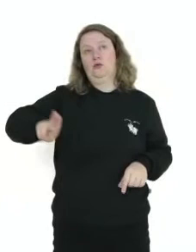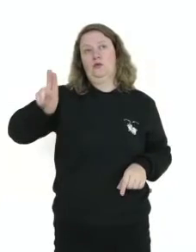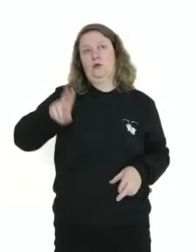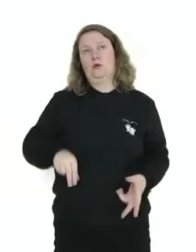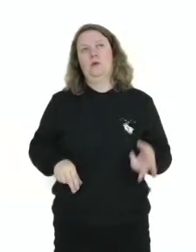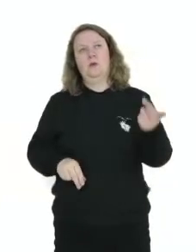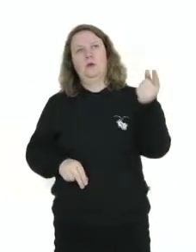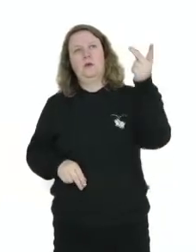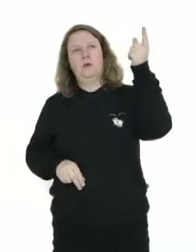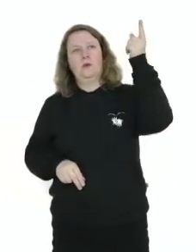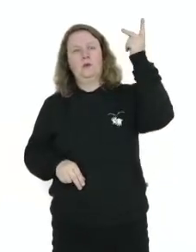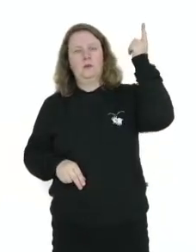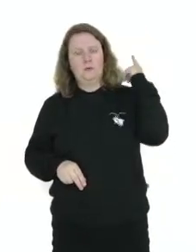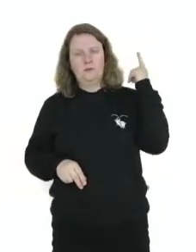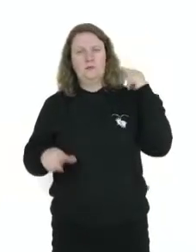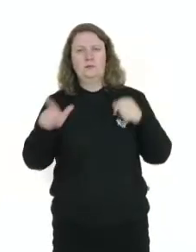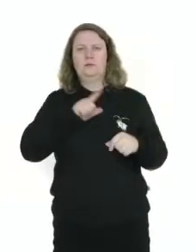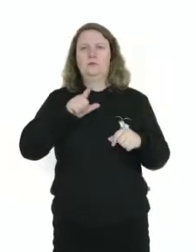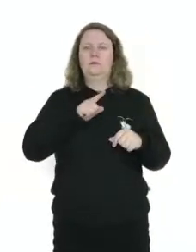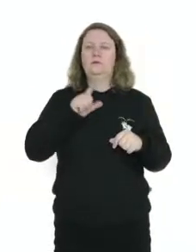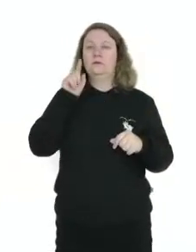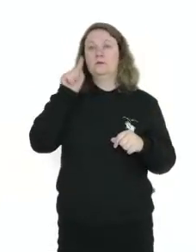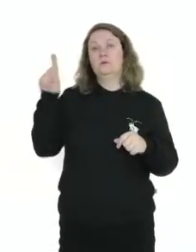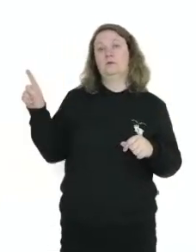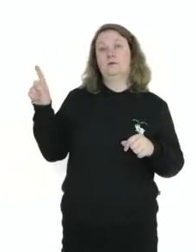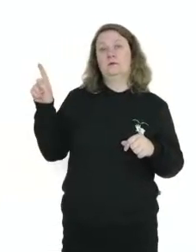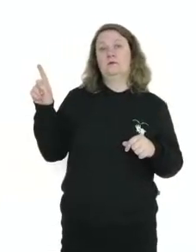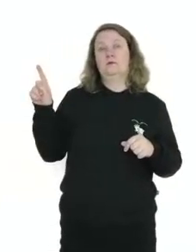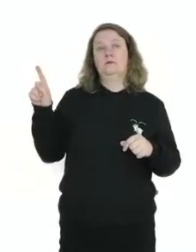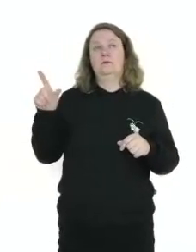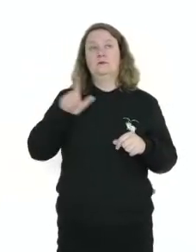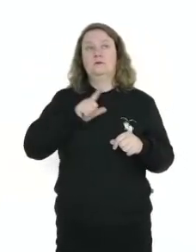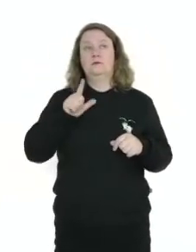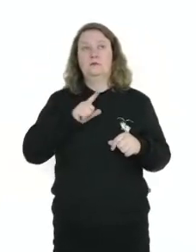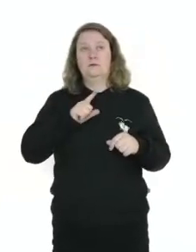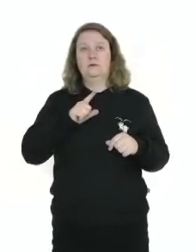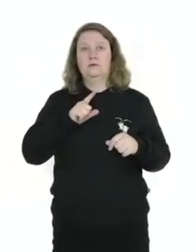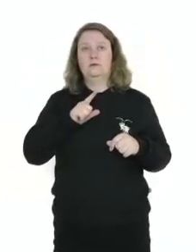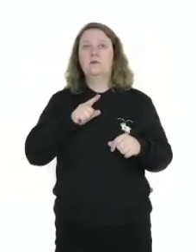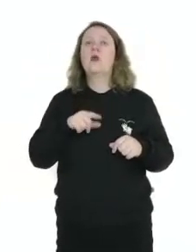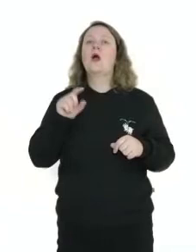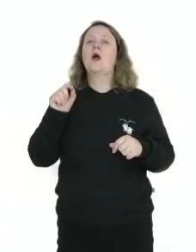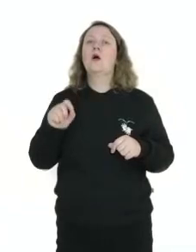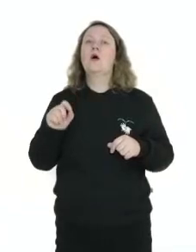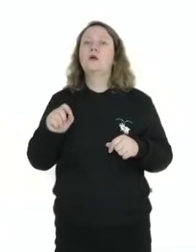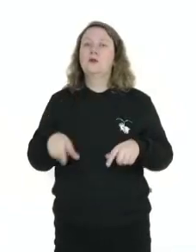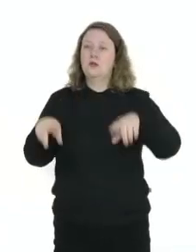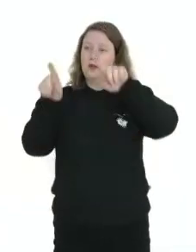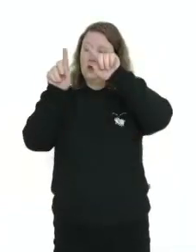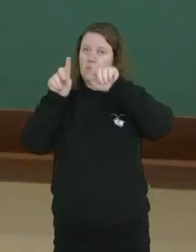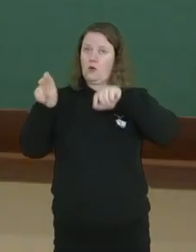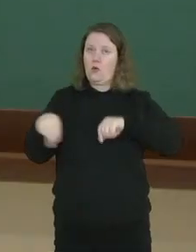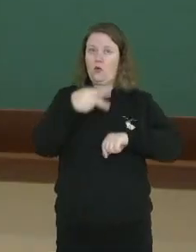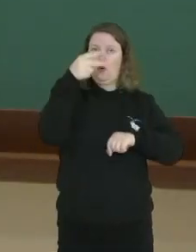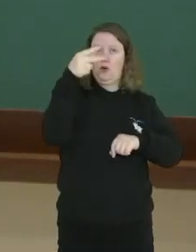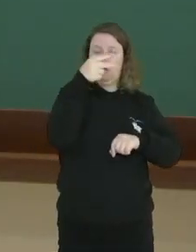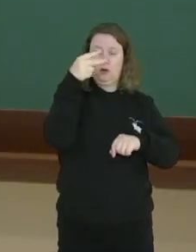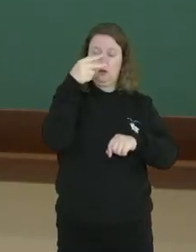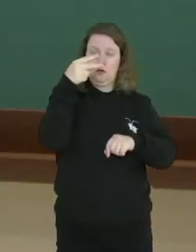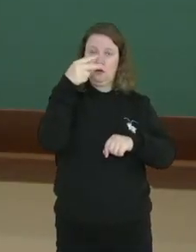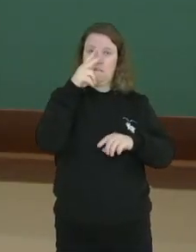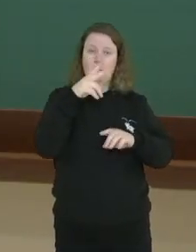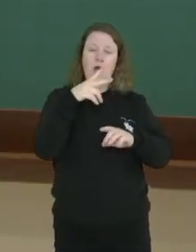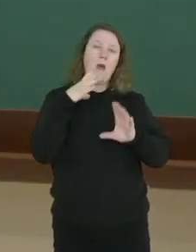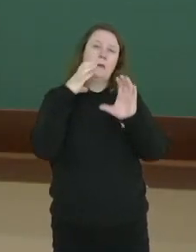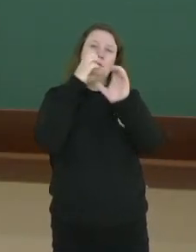tempo. Então tá aqui o Teorema de Pitágoras. O quadrado da medida da hipotenusa, olha que lindo, é igual à soma